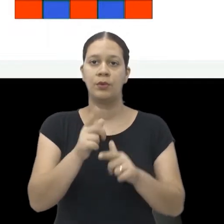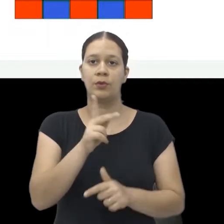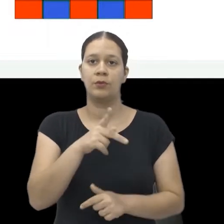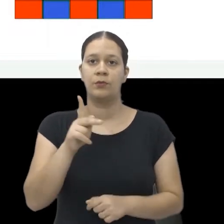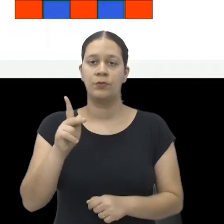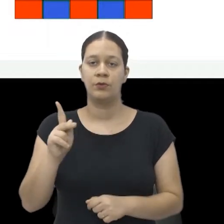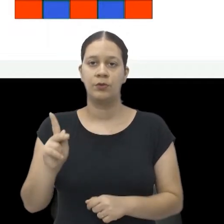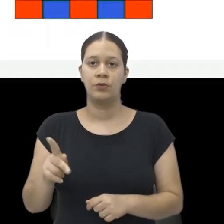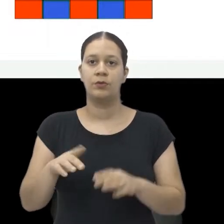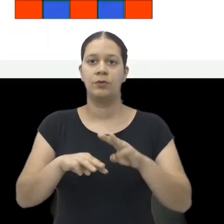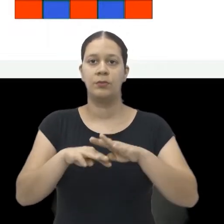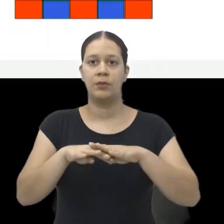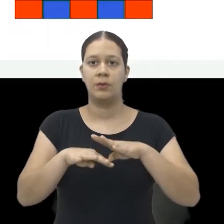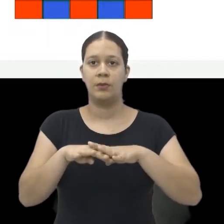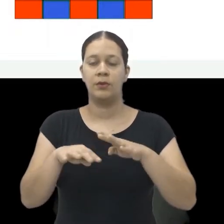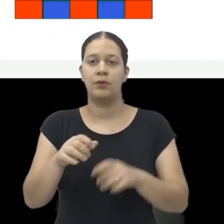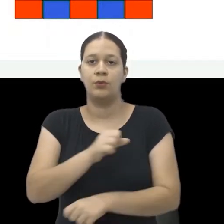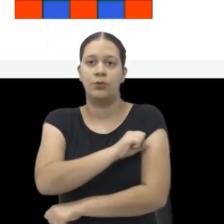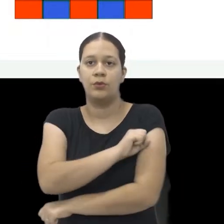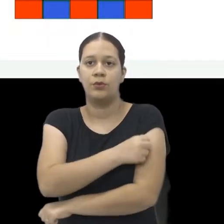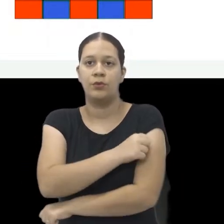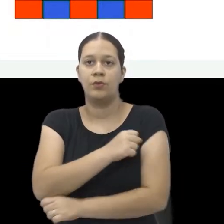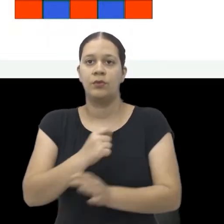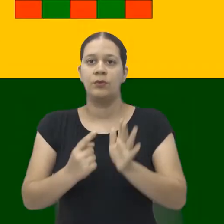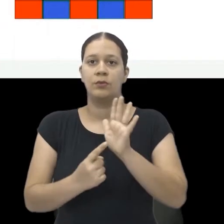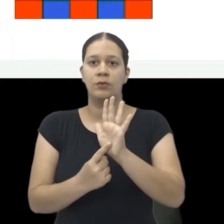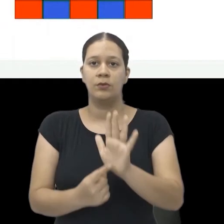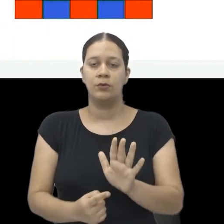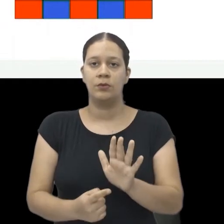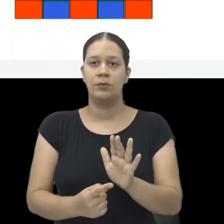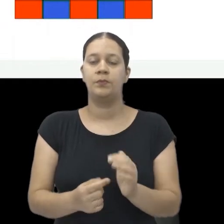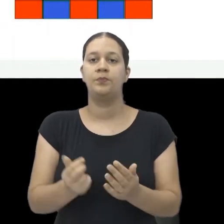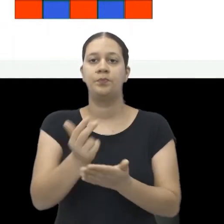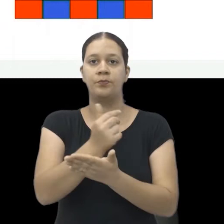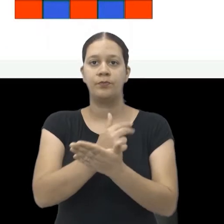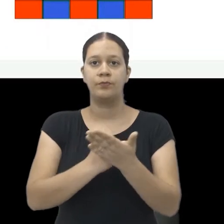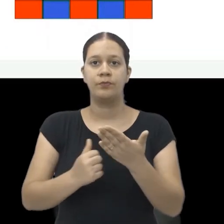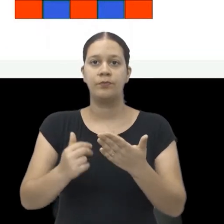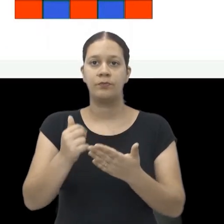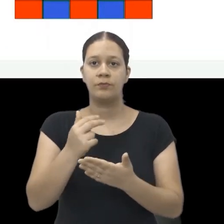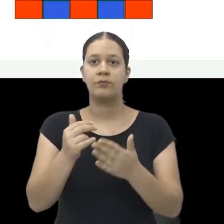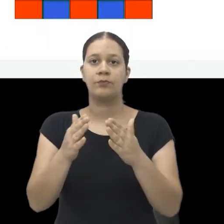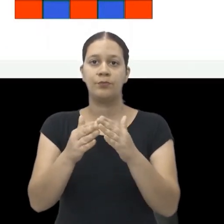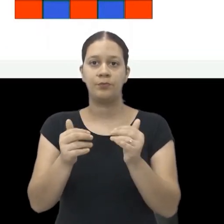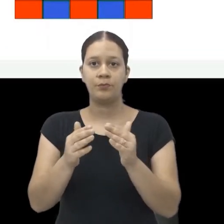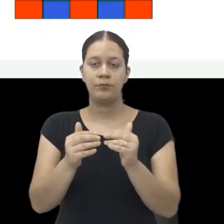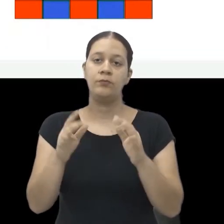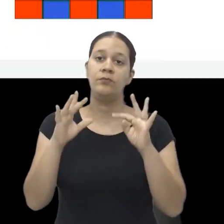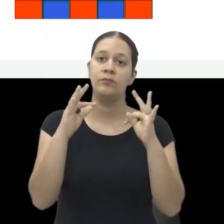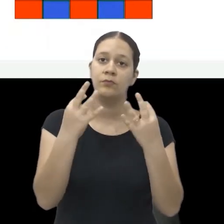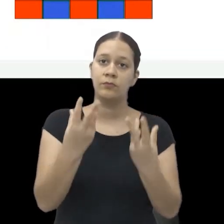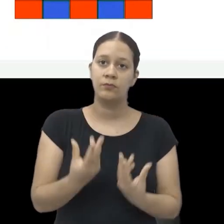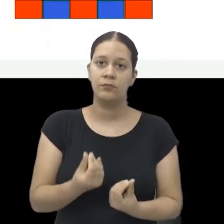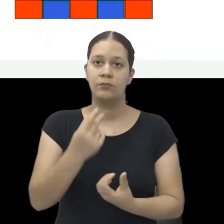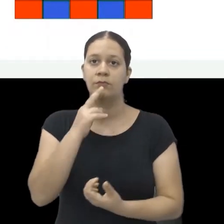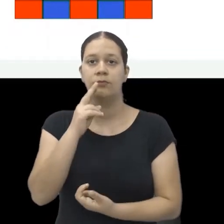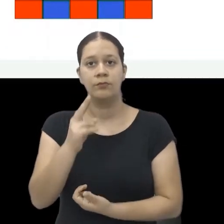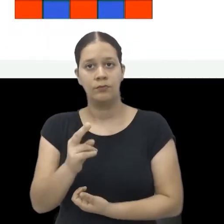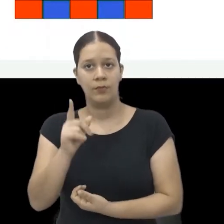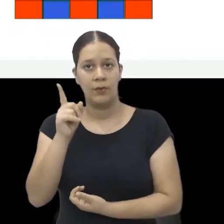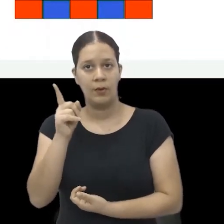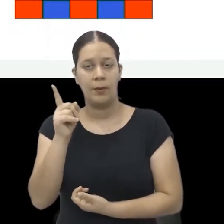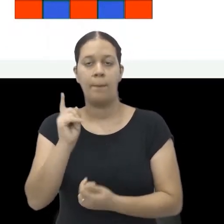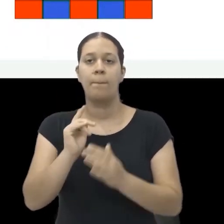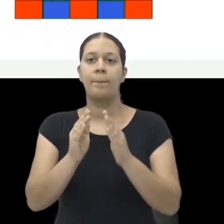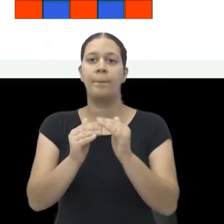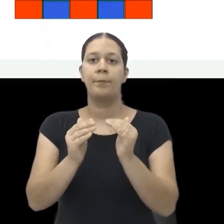que a professora de matemática da turma do 8º ano apresentou a seguinte imagem e pediu para que todos respondessem ao que